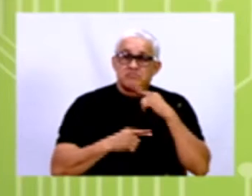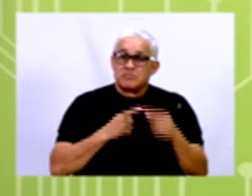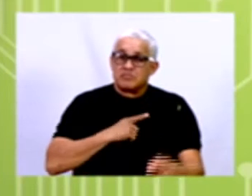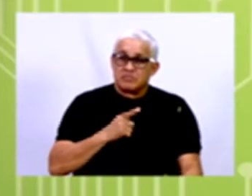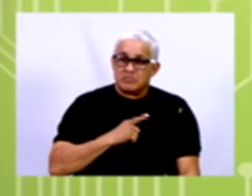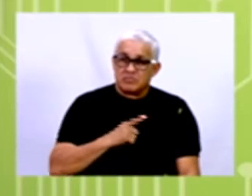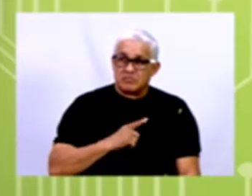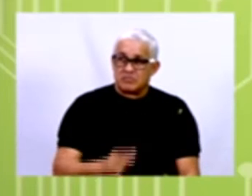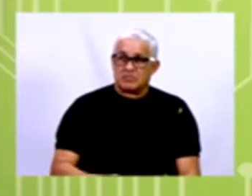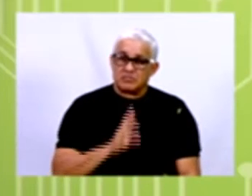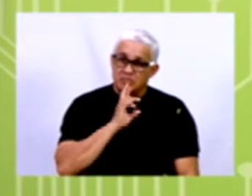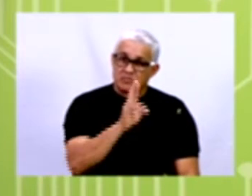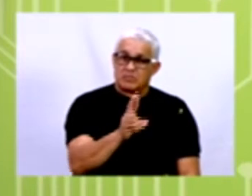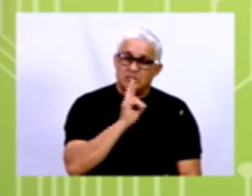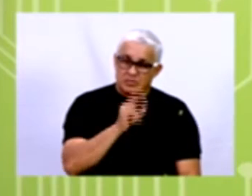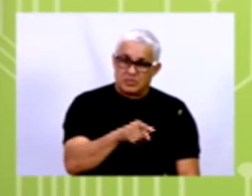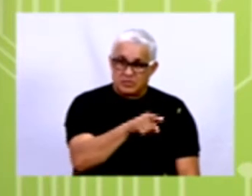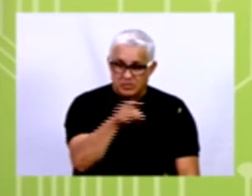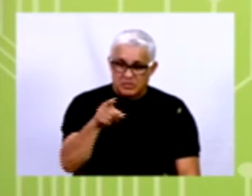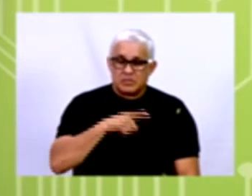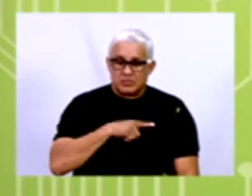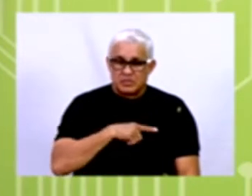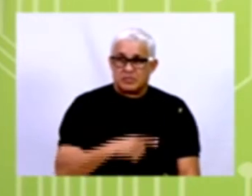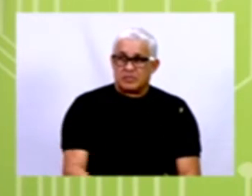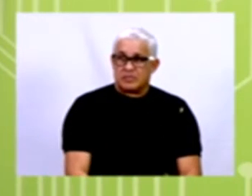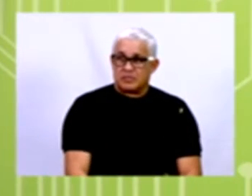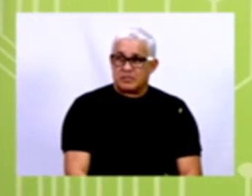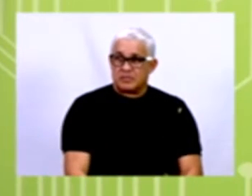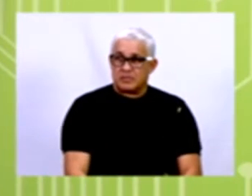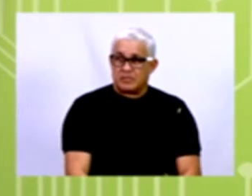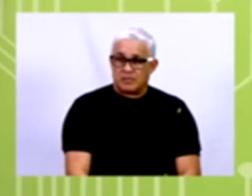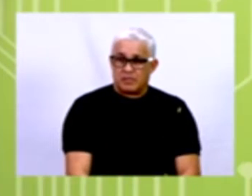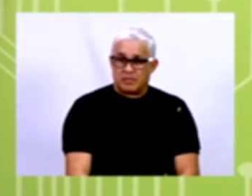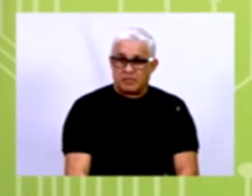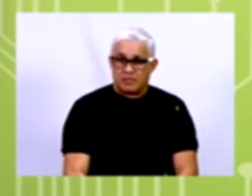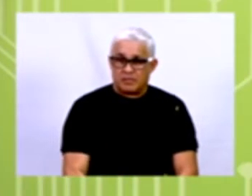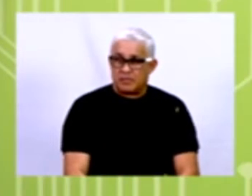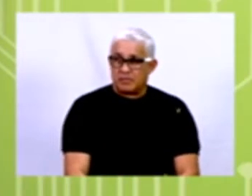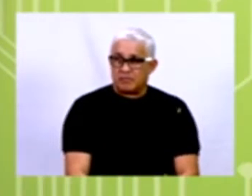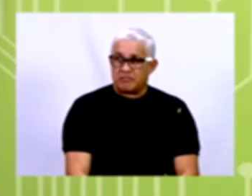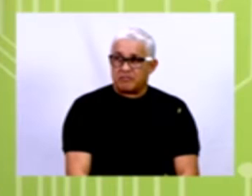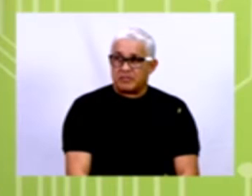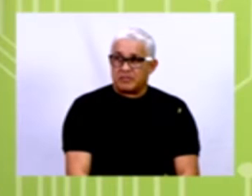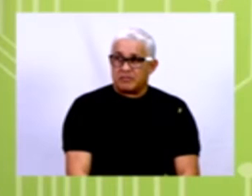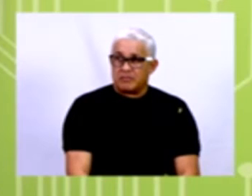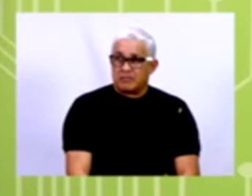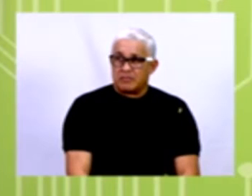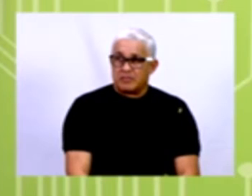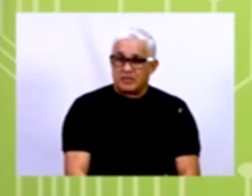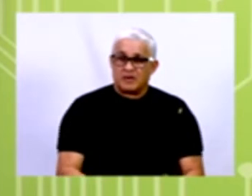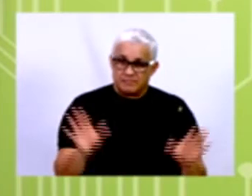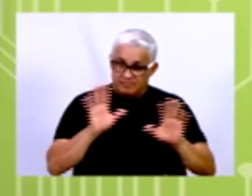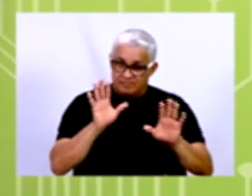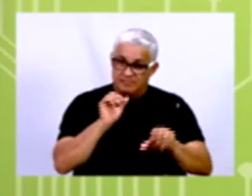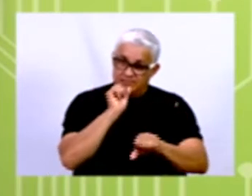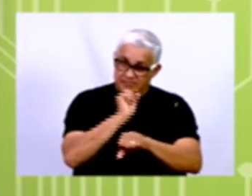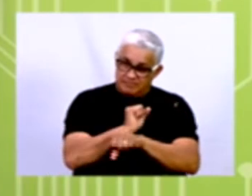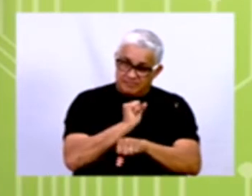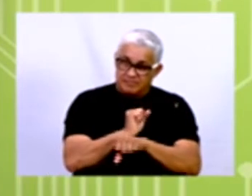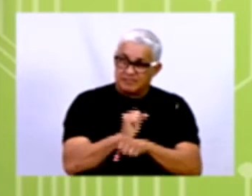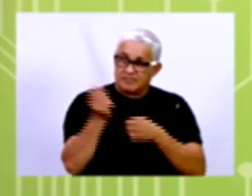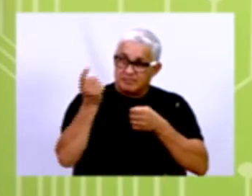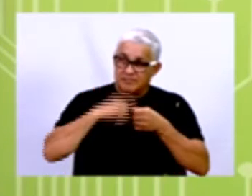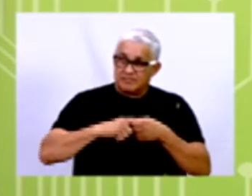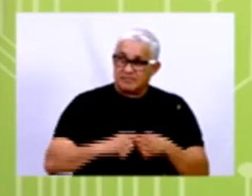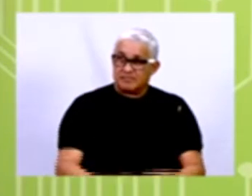que forem, que vocês, porventura, tenham assinalado. Até já.